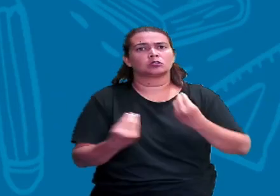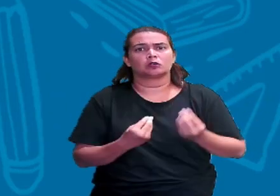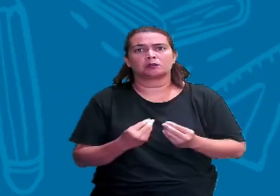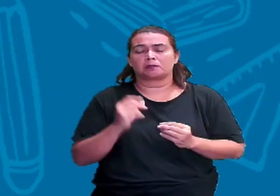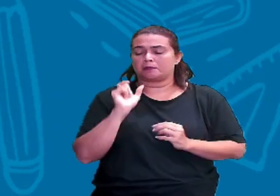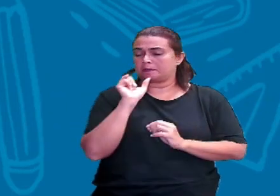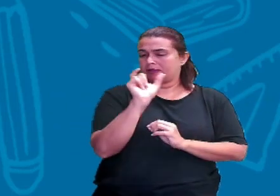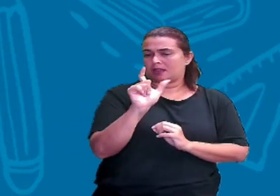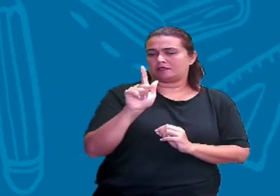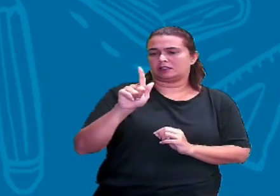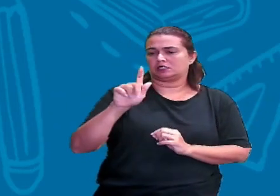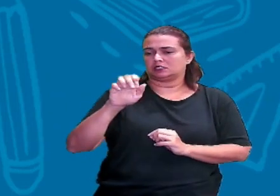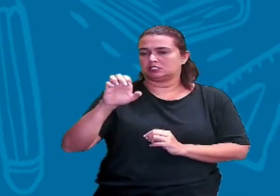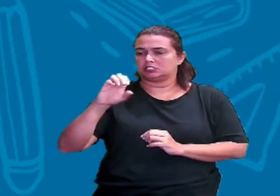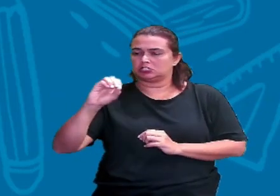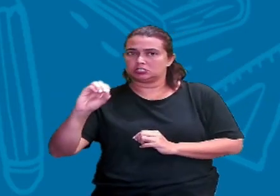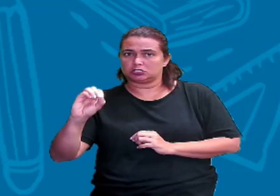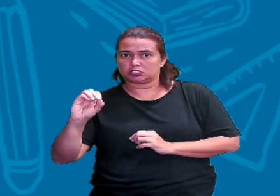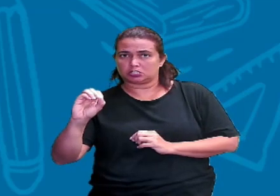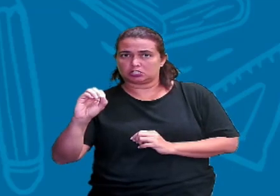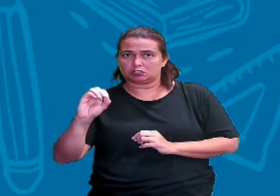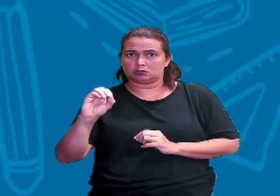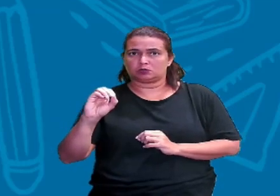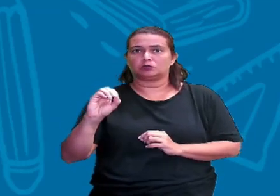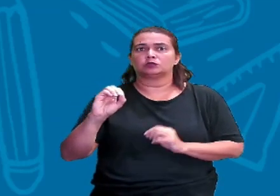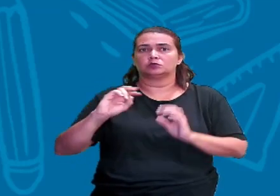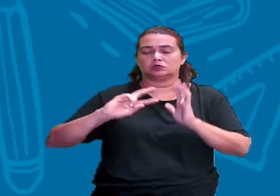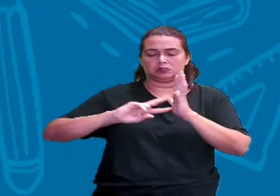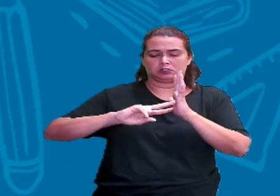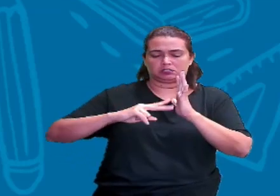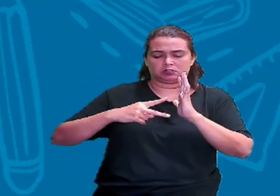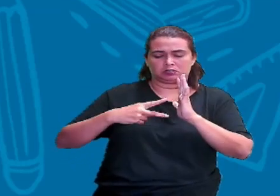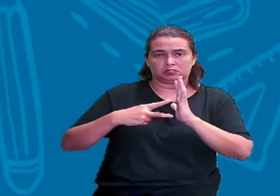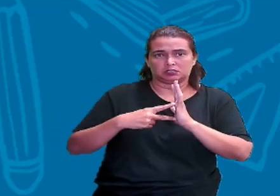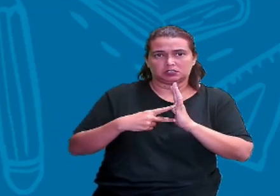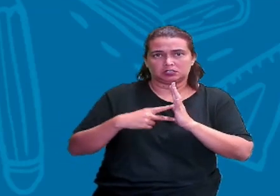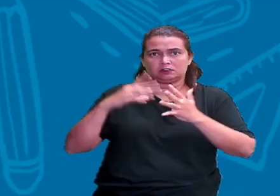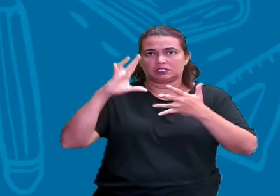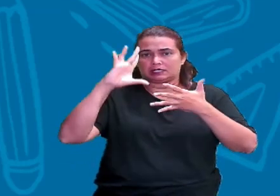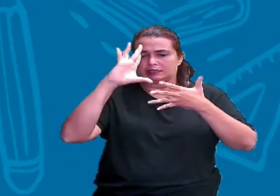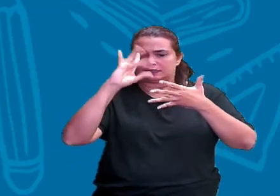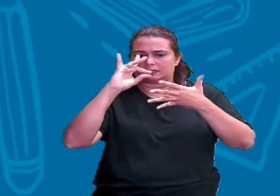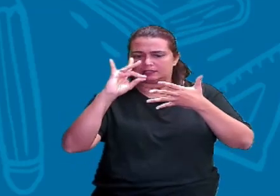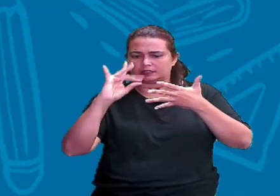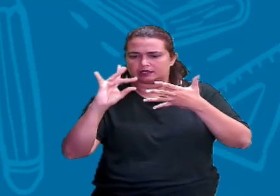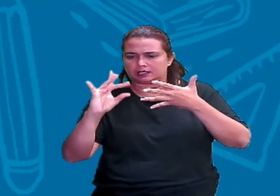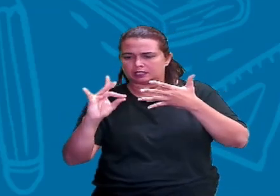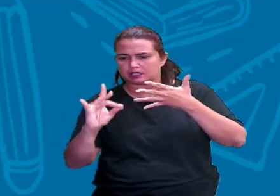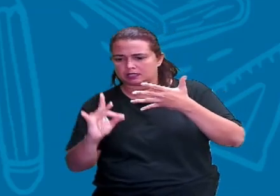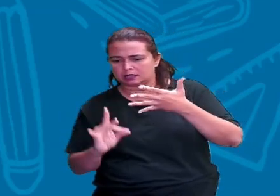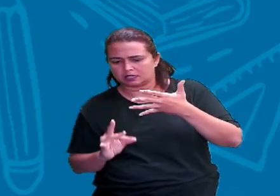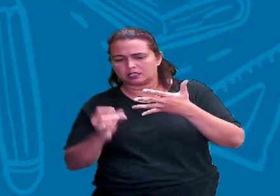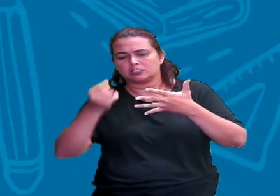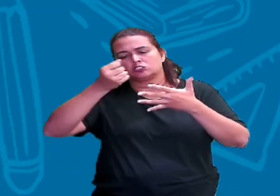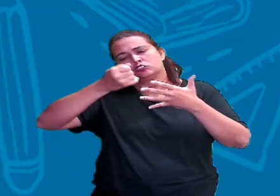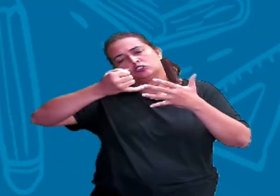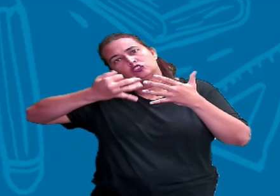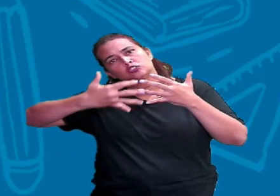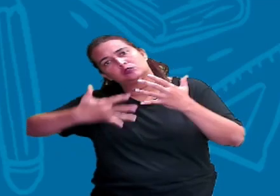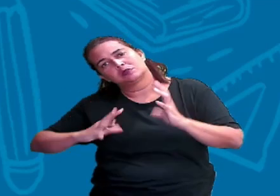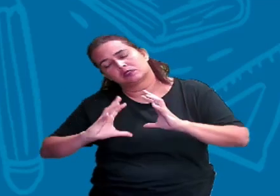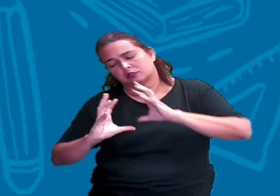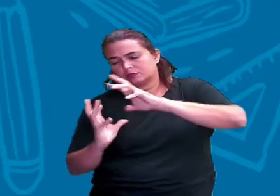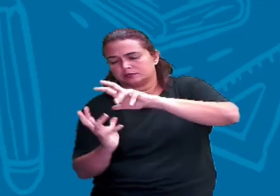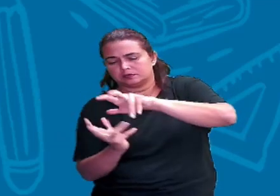do grego, geografia, né? Que significa descrição da Terra. Mas eu gostaria de citar aqui que